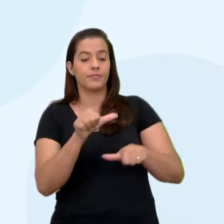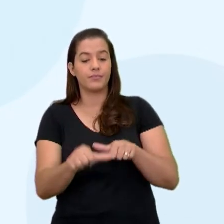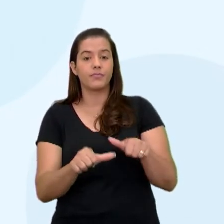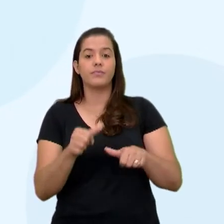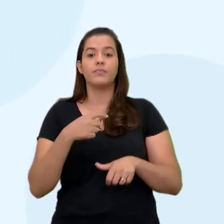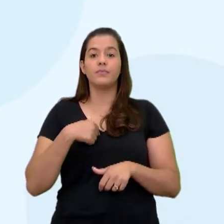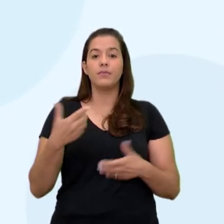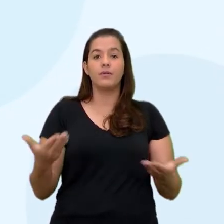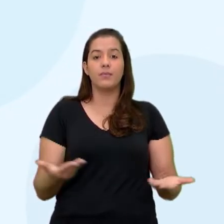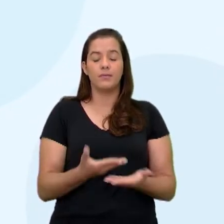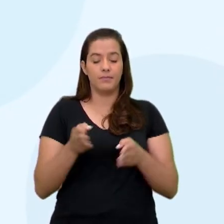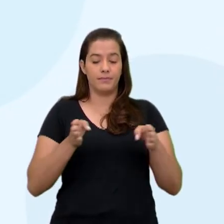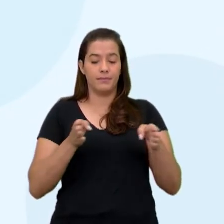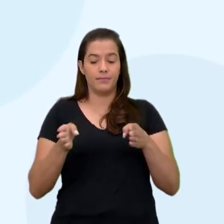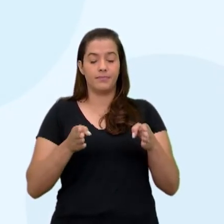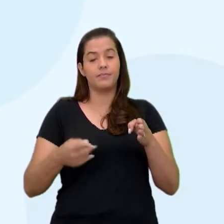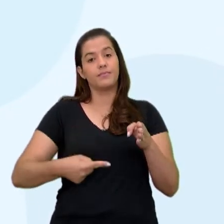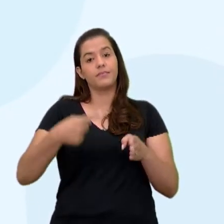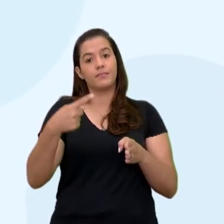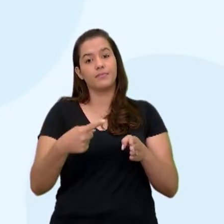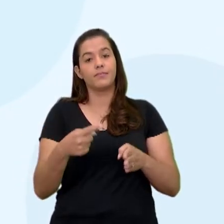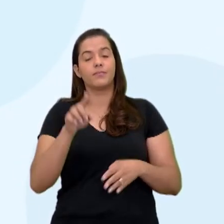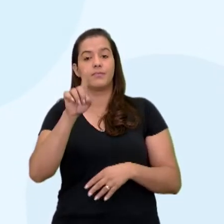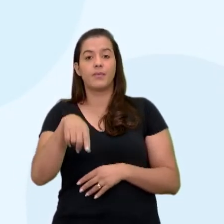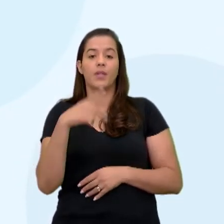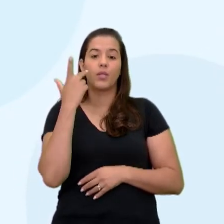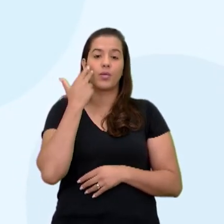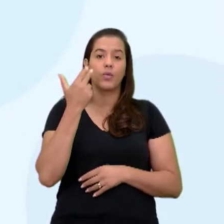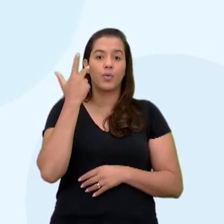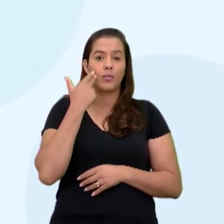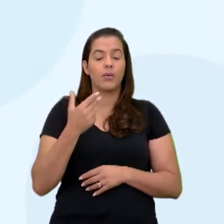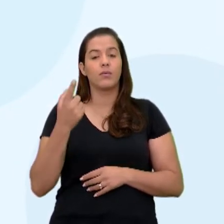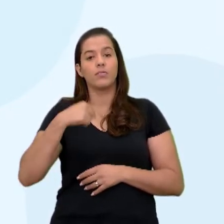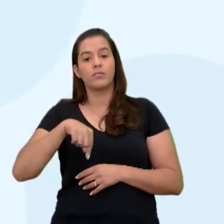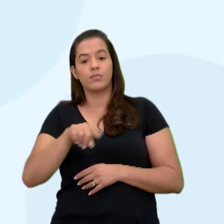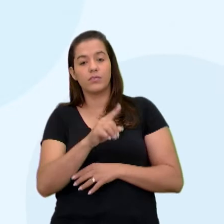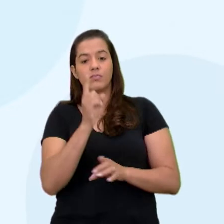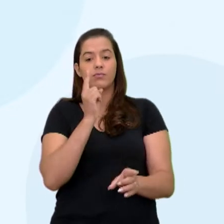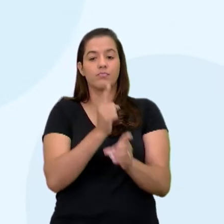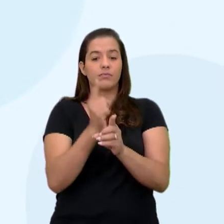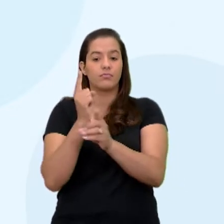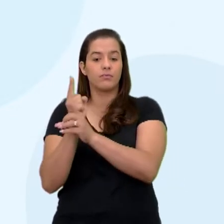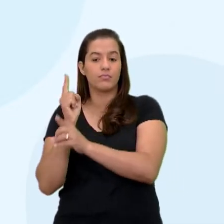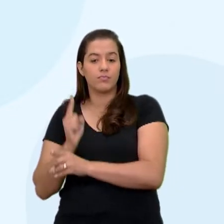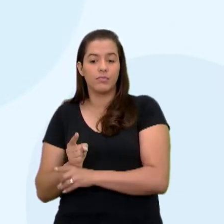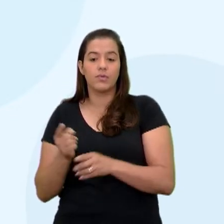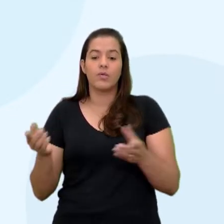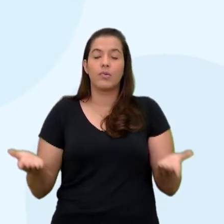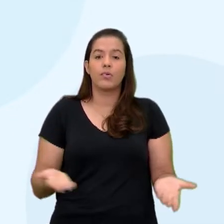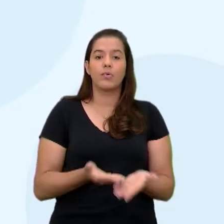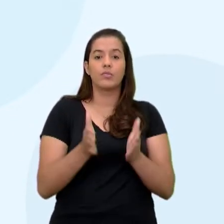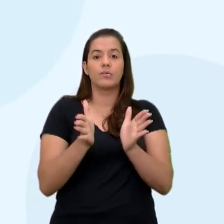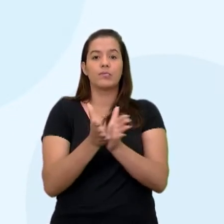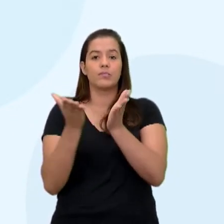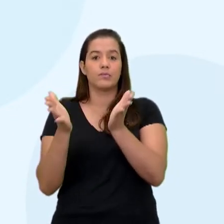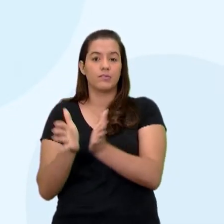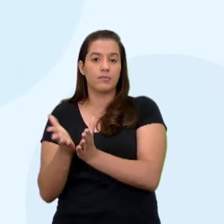num primeiro momento, é muito comum a gente ver aí um empobrecimento e